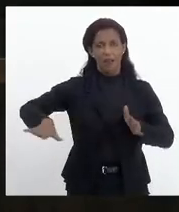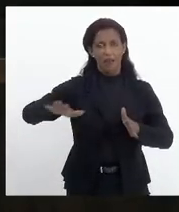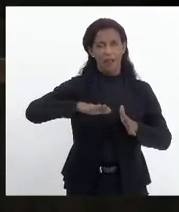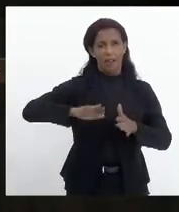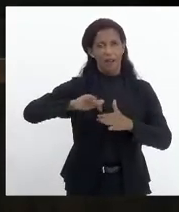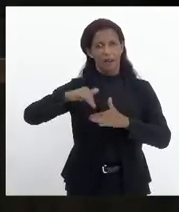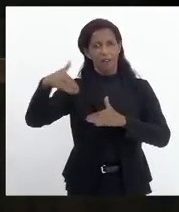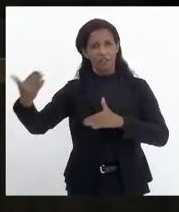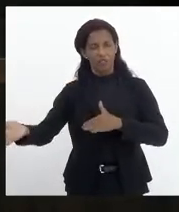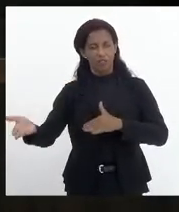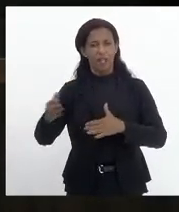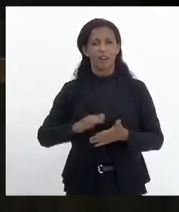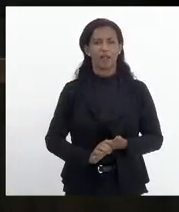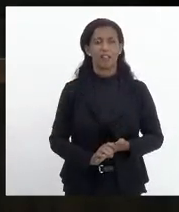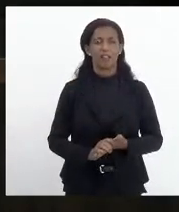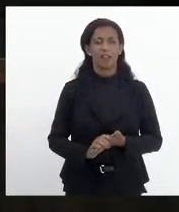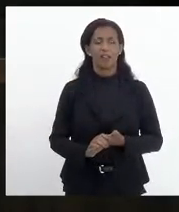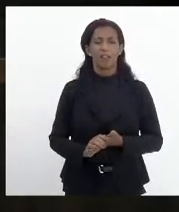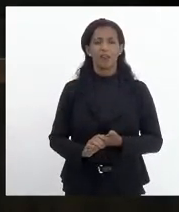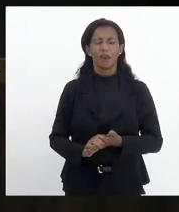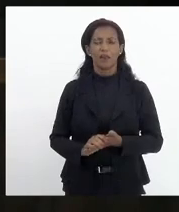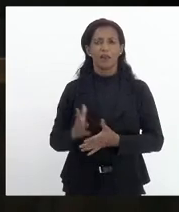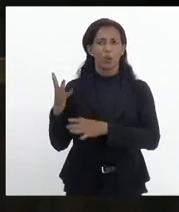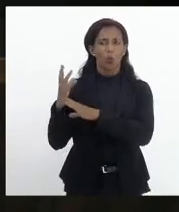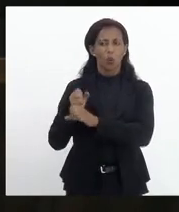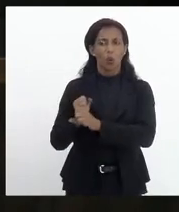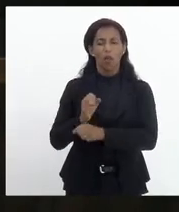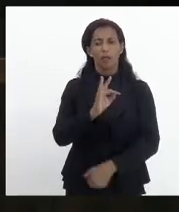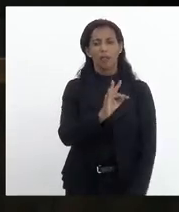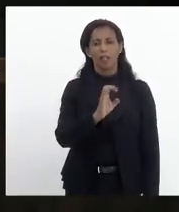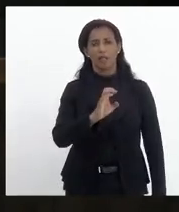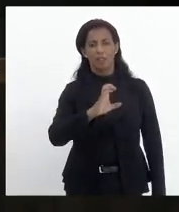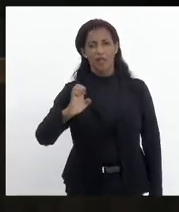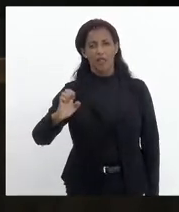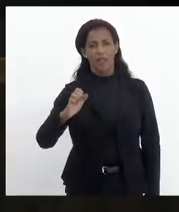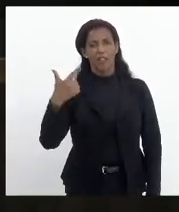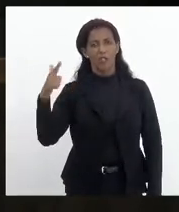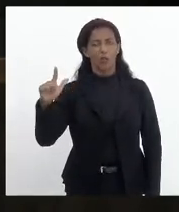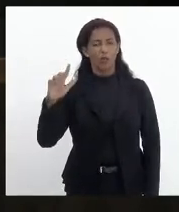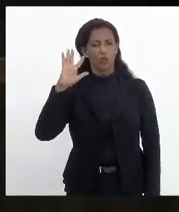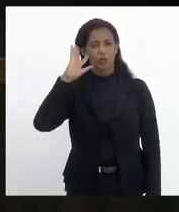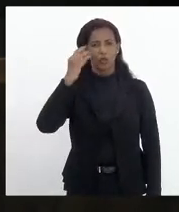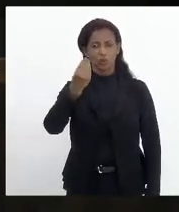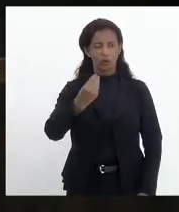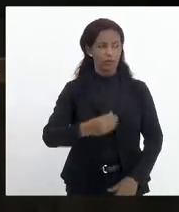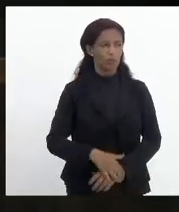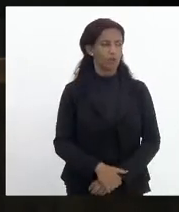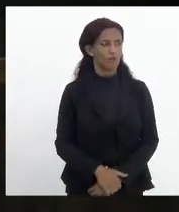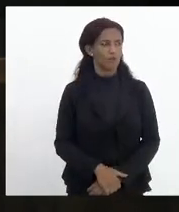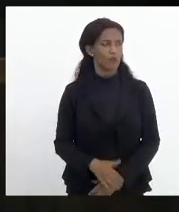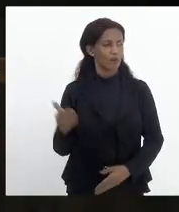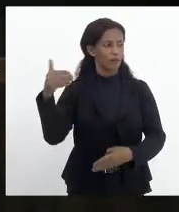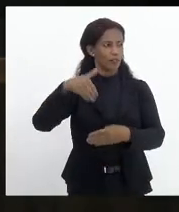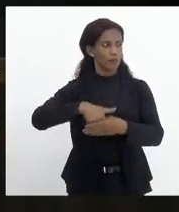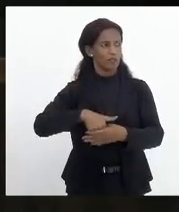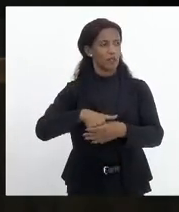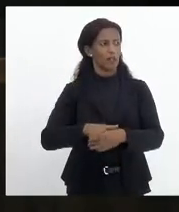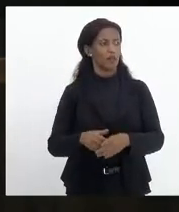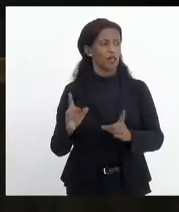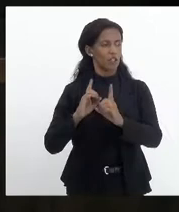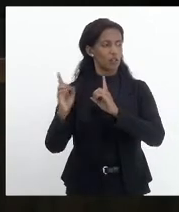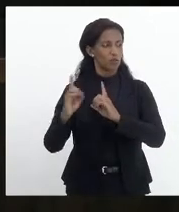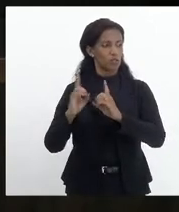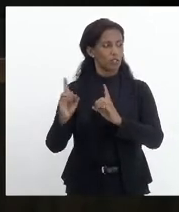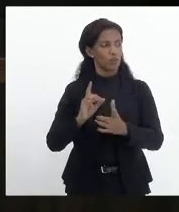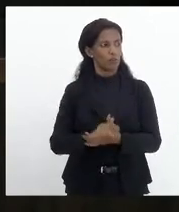quadro permanente do Tribunal de Contas do Estado do Rio de Janeiro, TCE, e da outras providências. Em votação, em